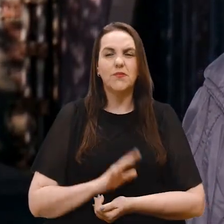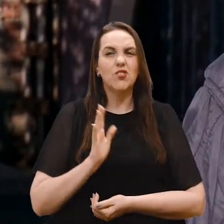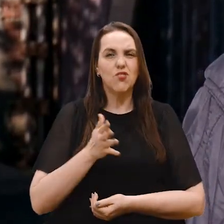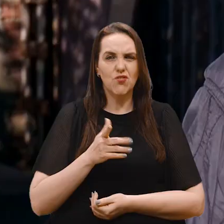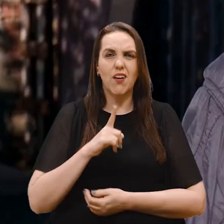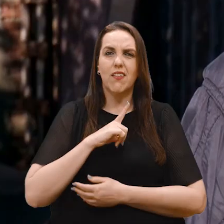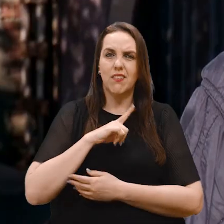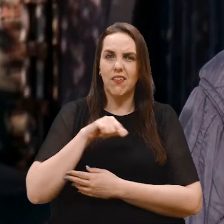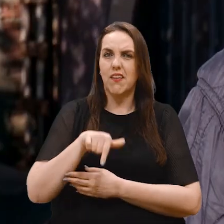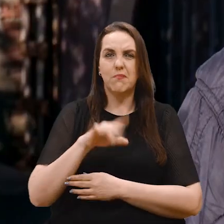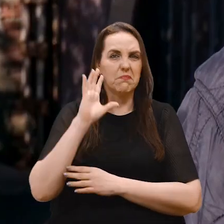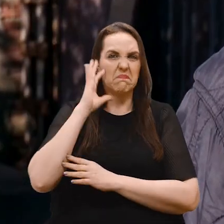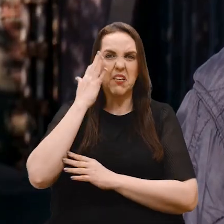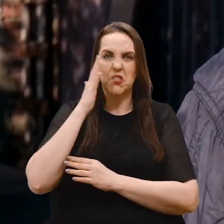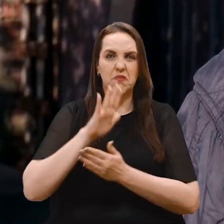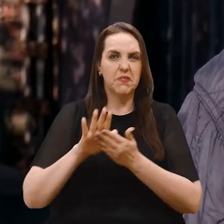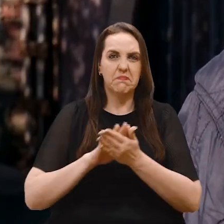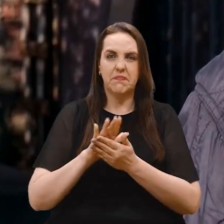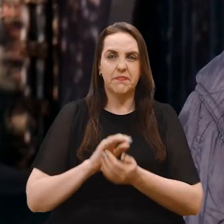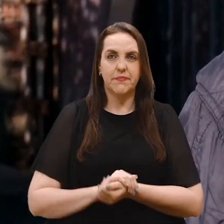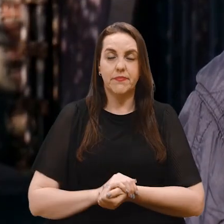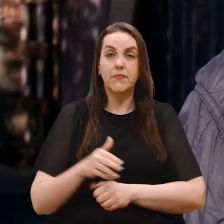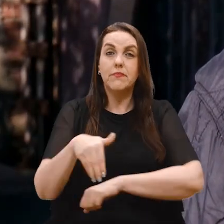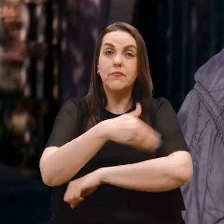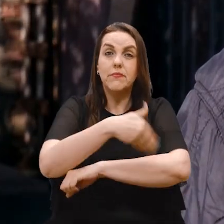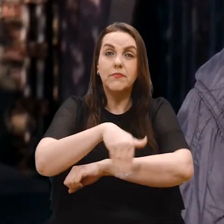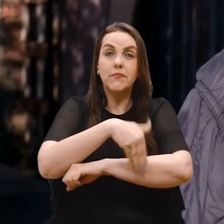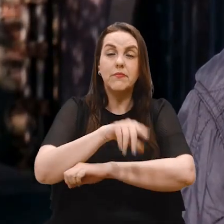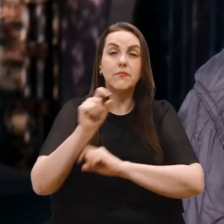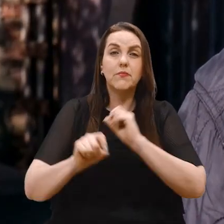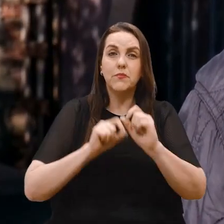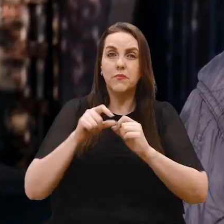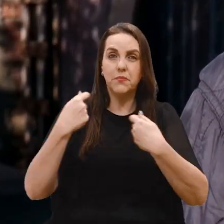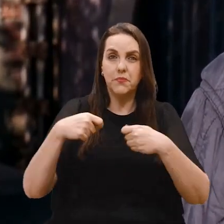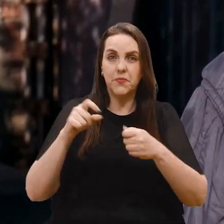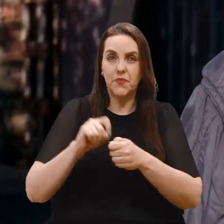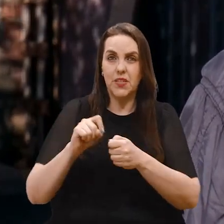resolvido. A rua, o que o senhor acha que precisa ser feito aqui?